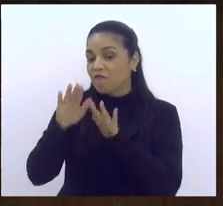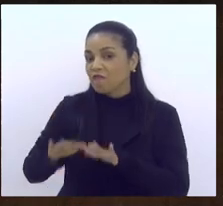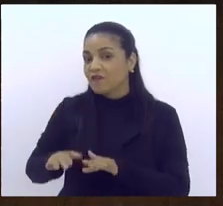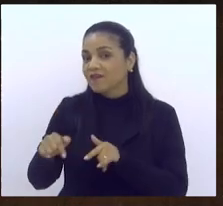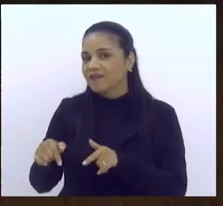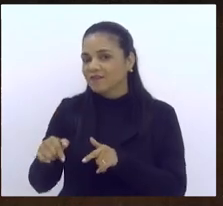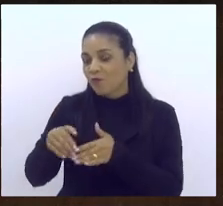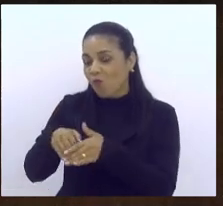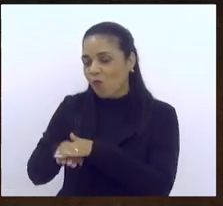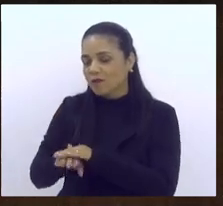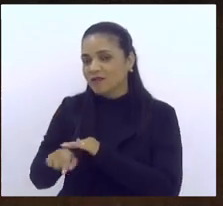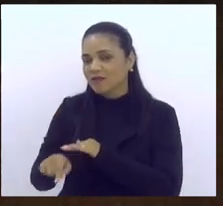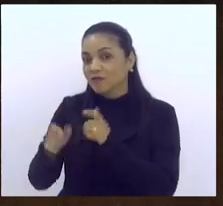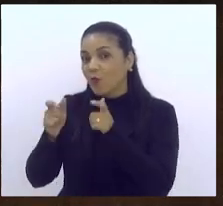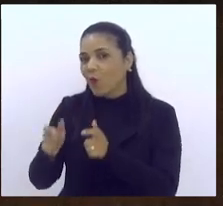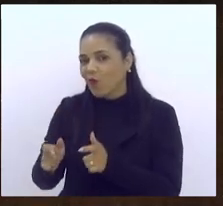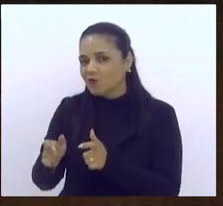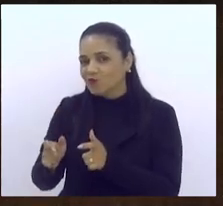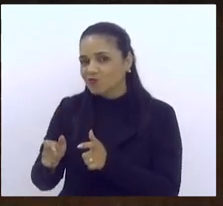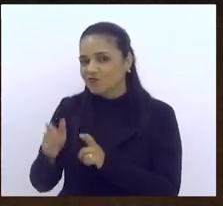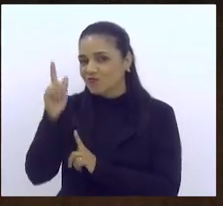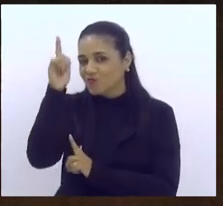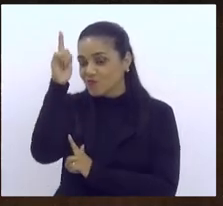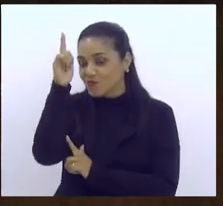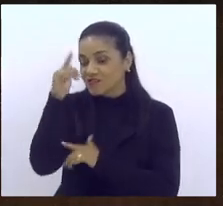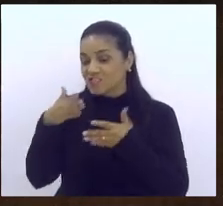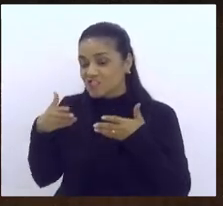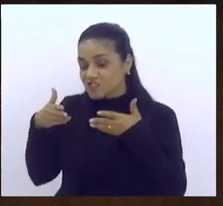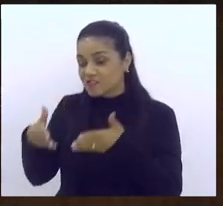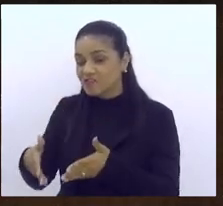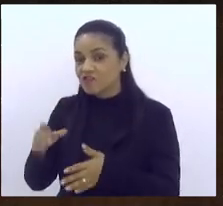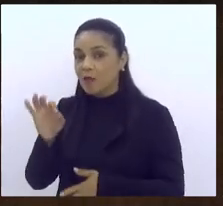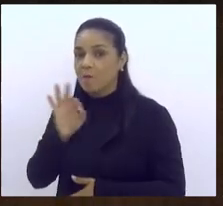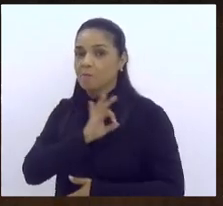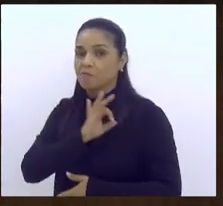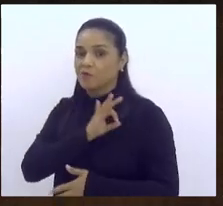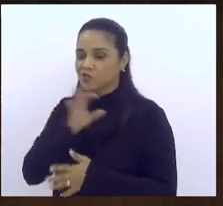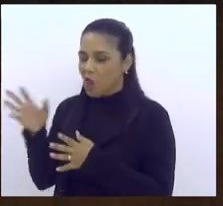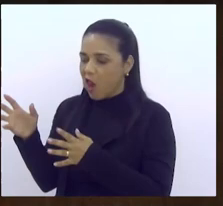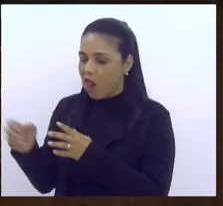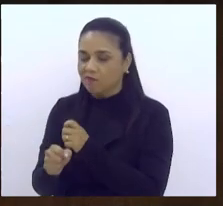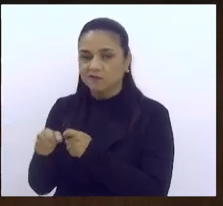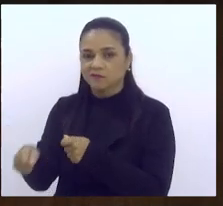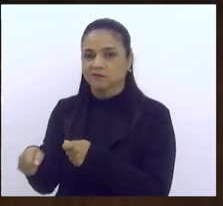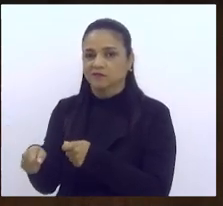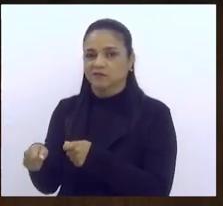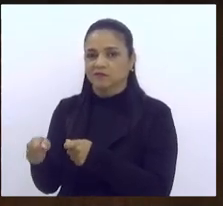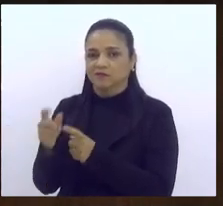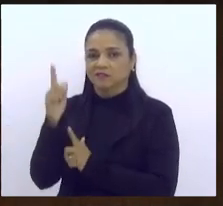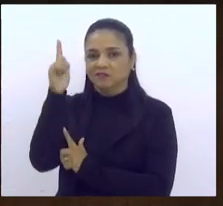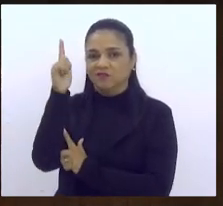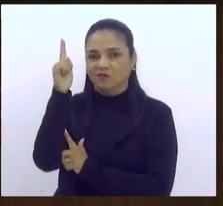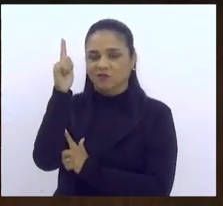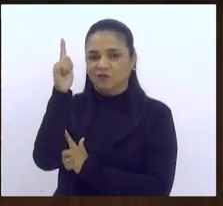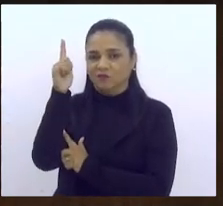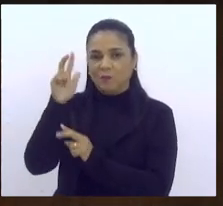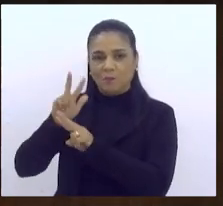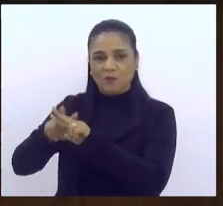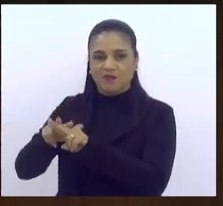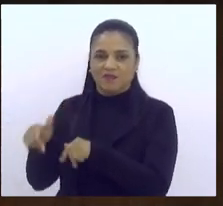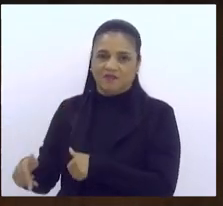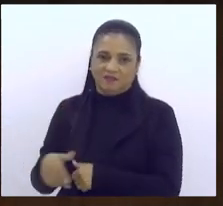Porque onde eles dormem é onde a polícia tem que chegar lá e tomar os fuzis, entendeu?